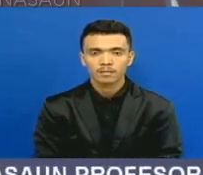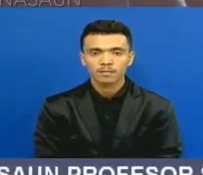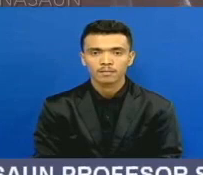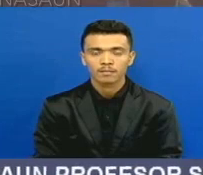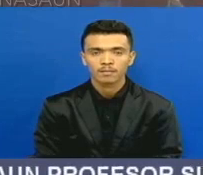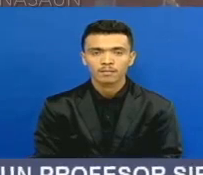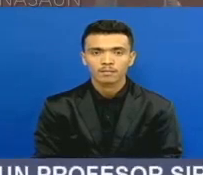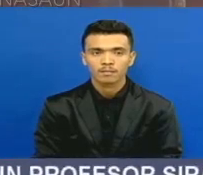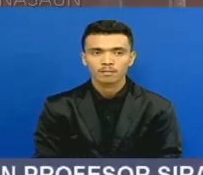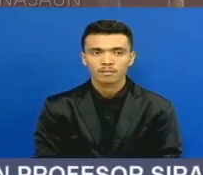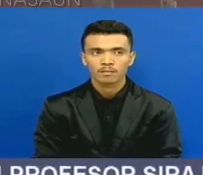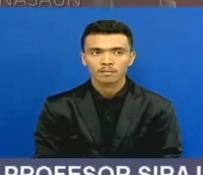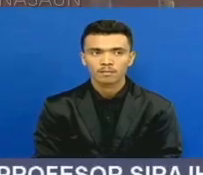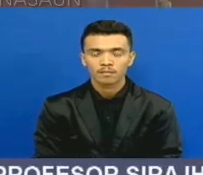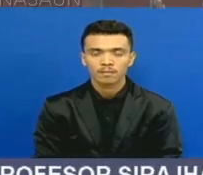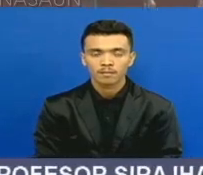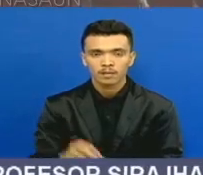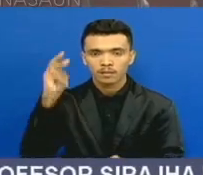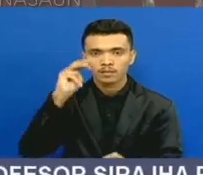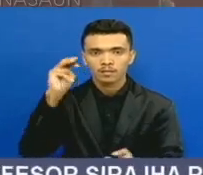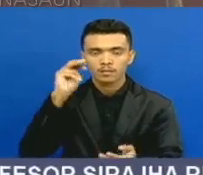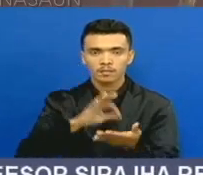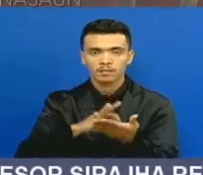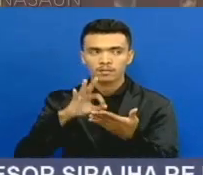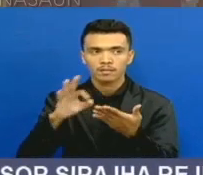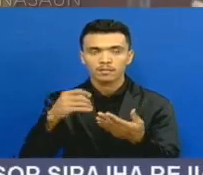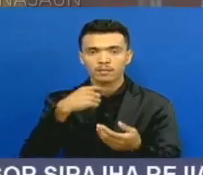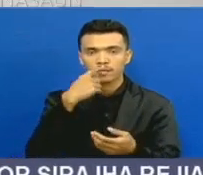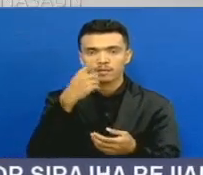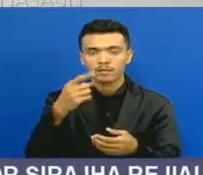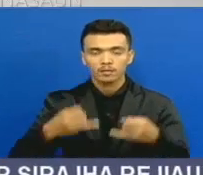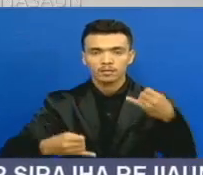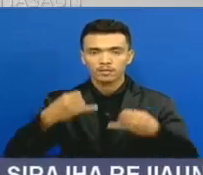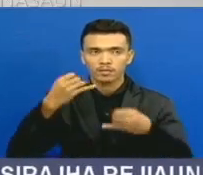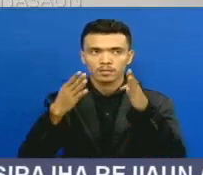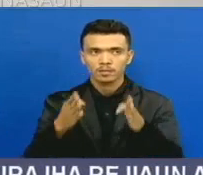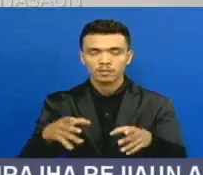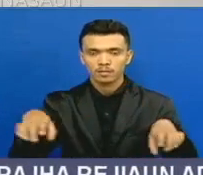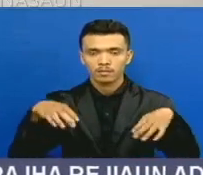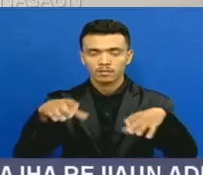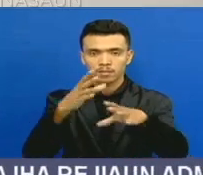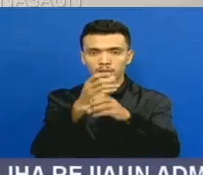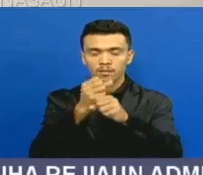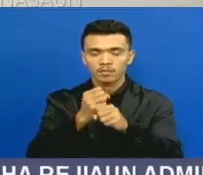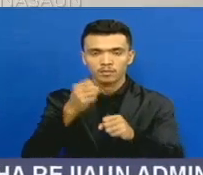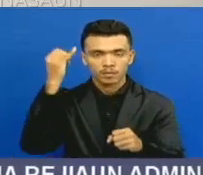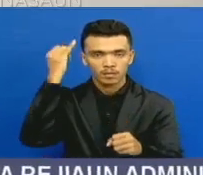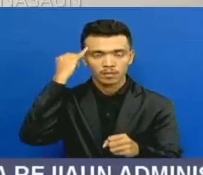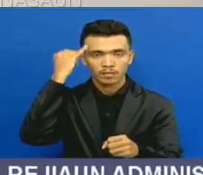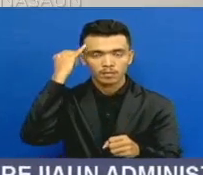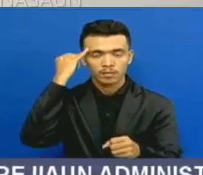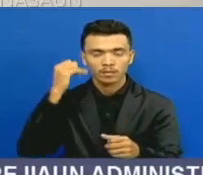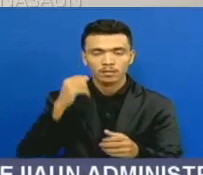Juiz Florencia Freitas ba RTTL segunda-feira ne hateten. Juiz Sira ne serviço makatu foti, analisa teto no